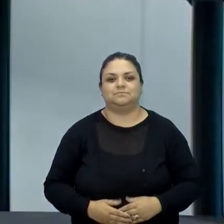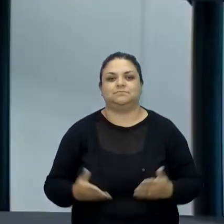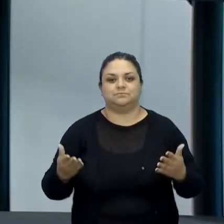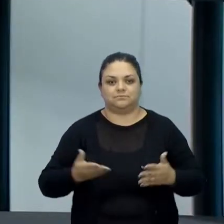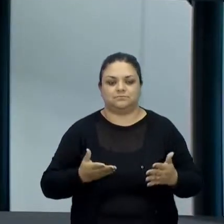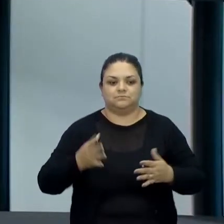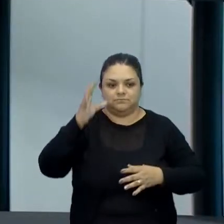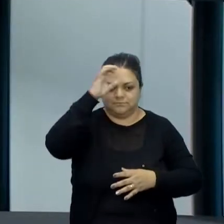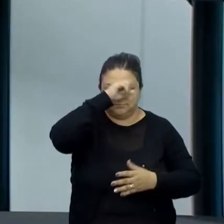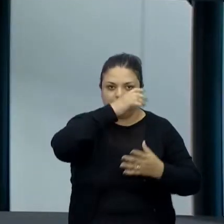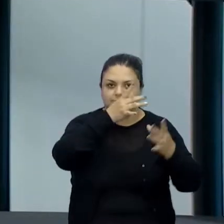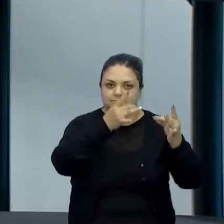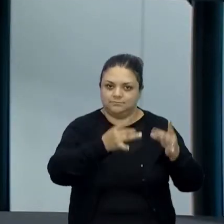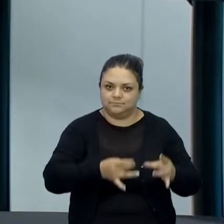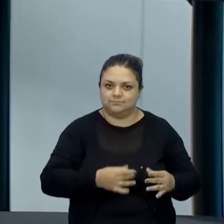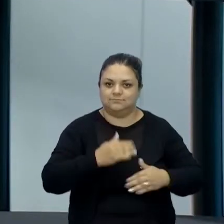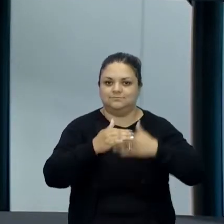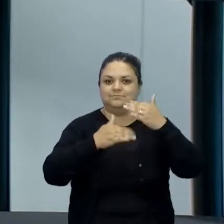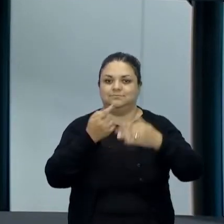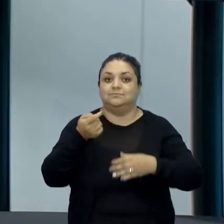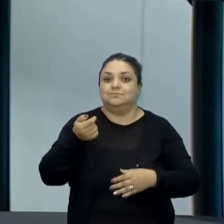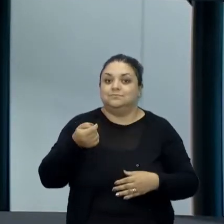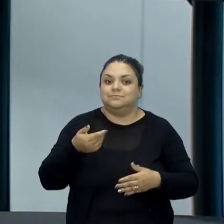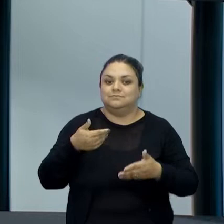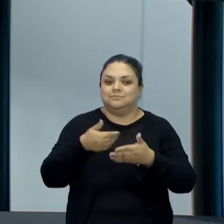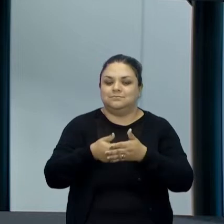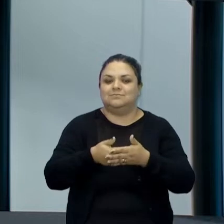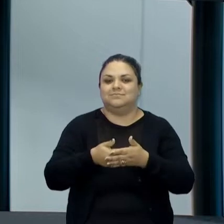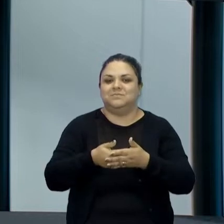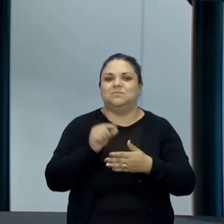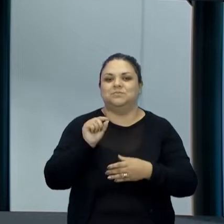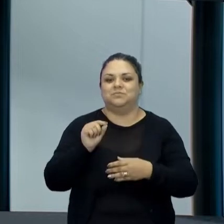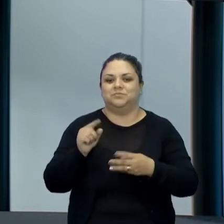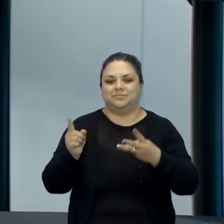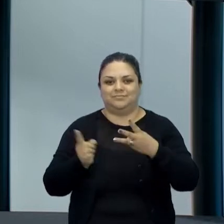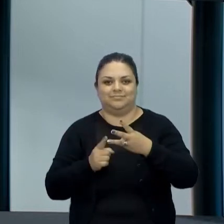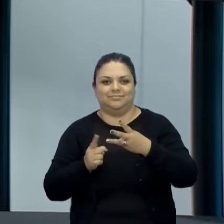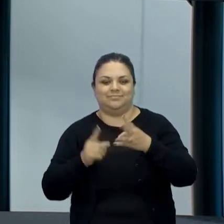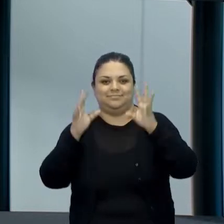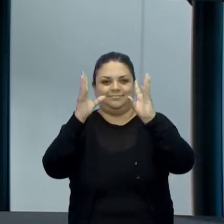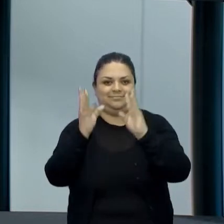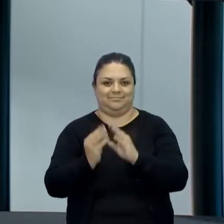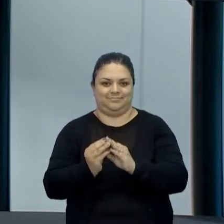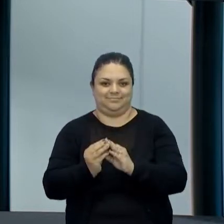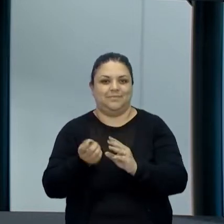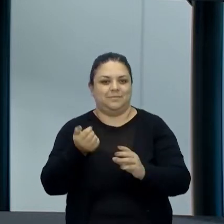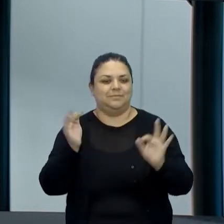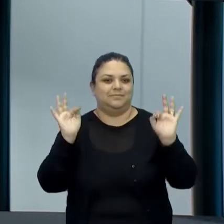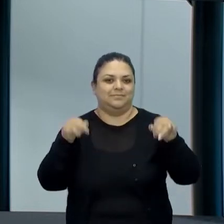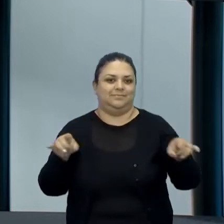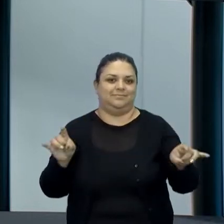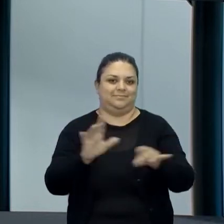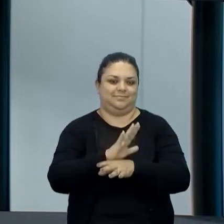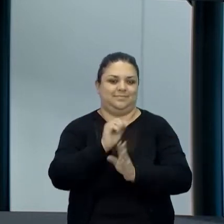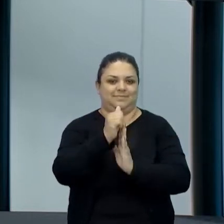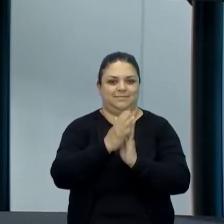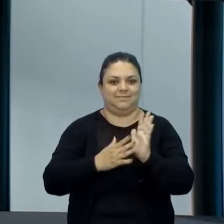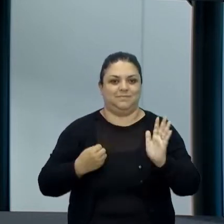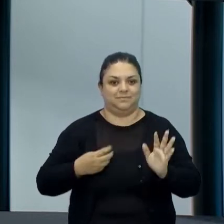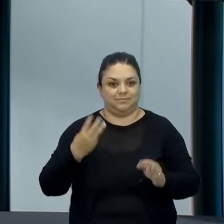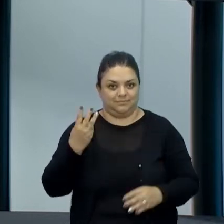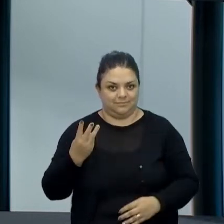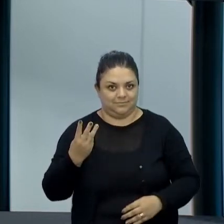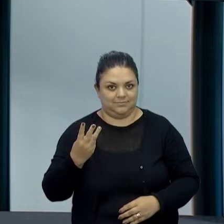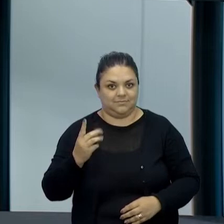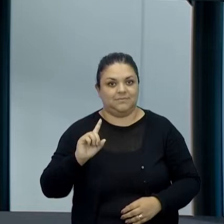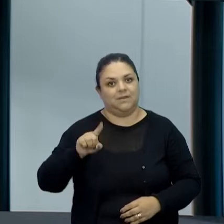e já estamos chegando mais brevemente na nossa sistematização. Falta pouco para a gente finalizar a atividade 3, entrando na